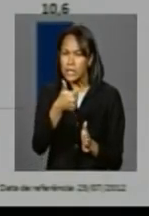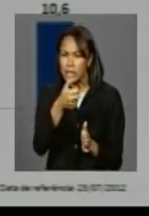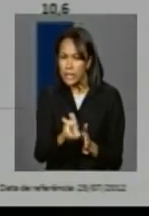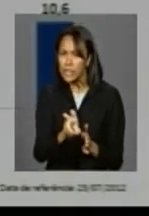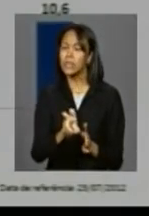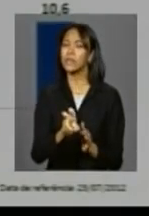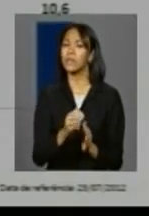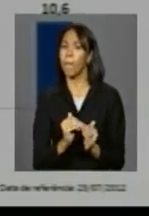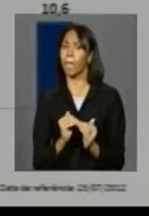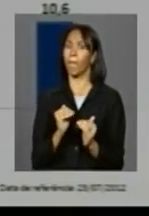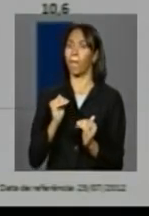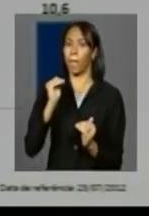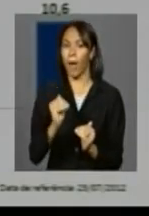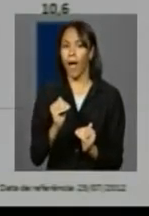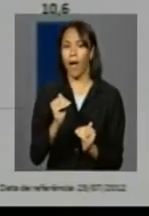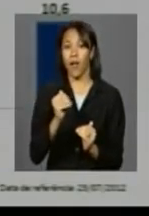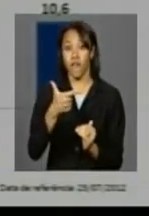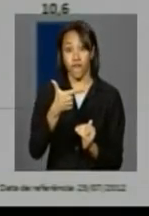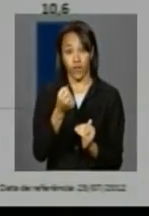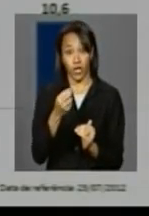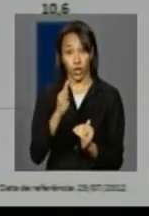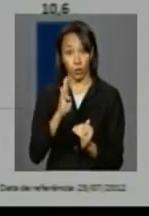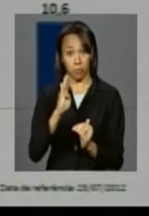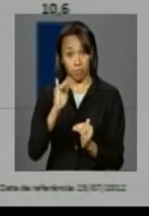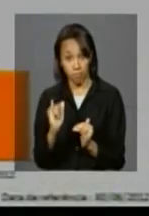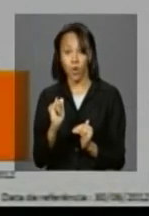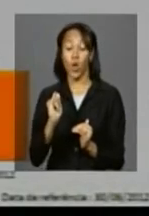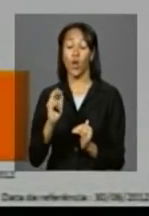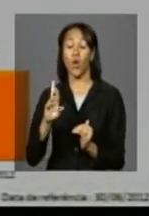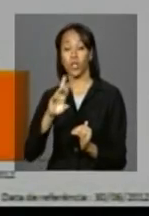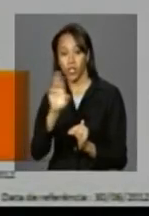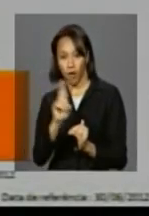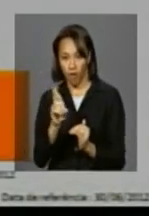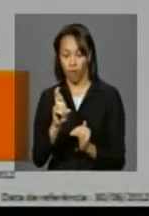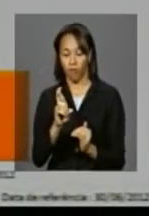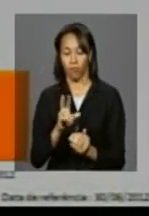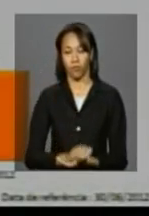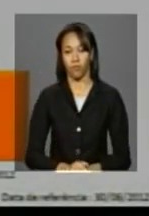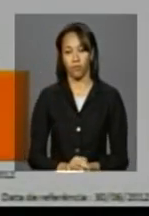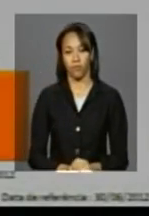para quase 20 bilhões de reais.